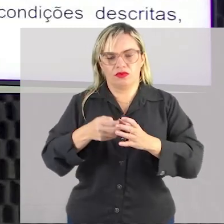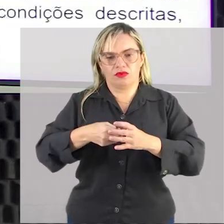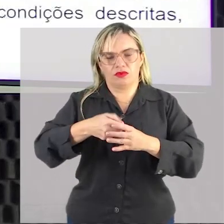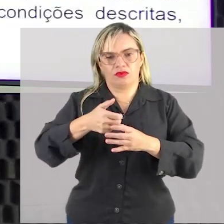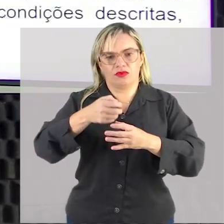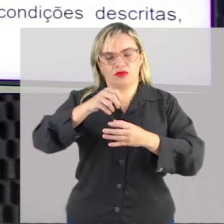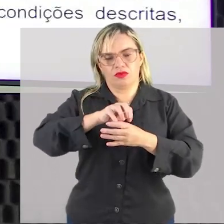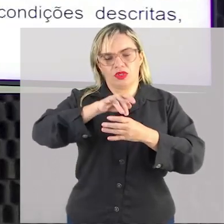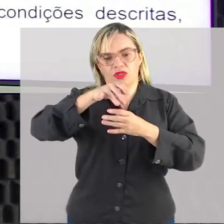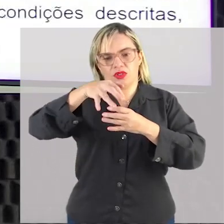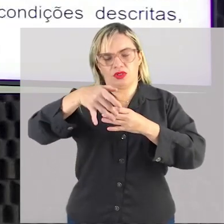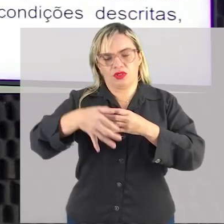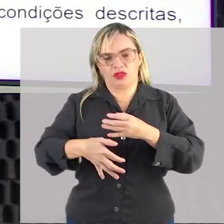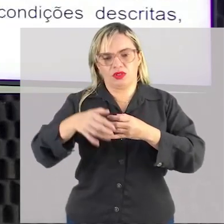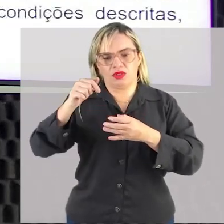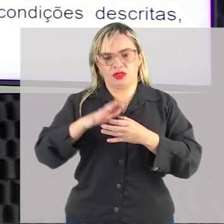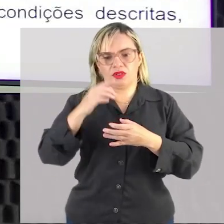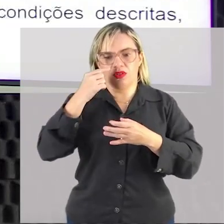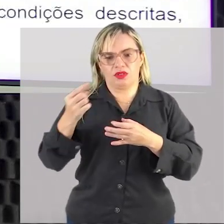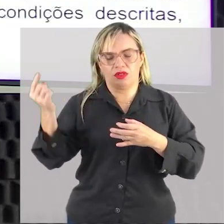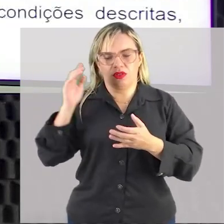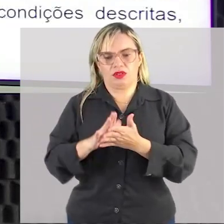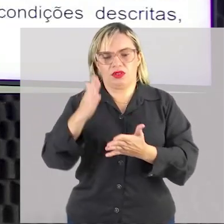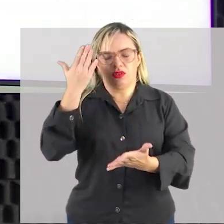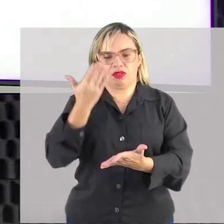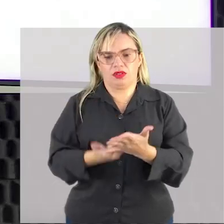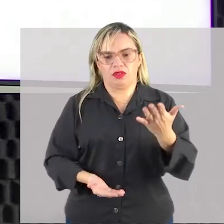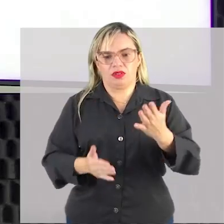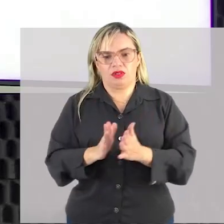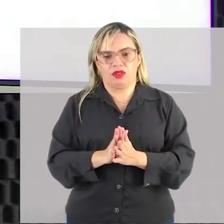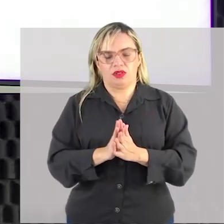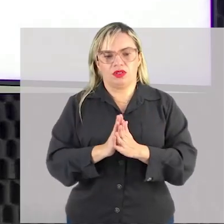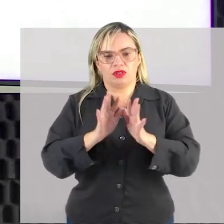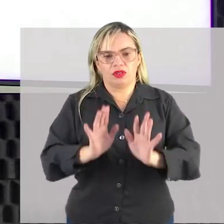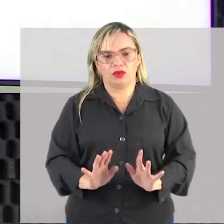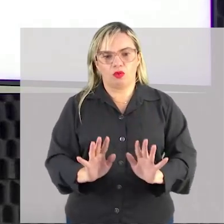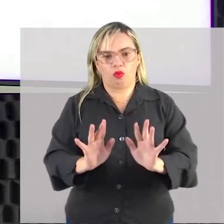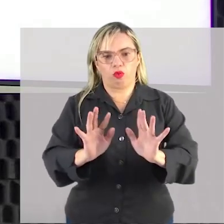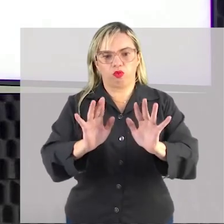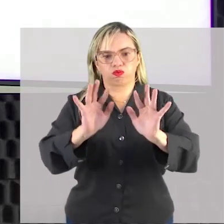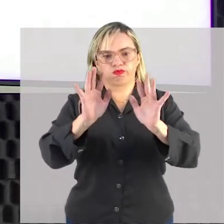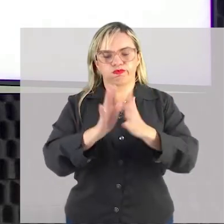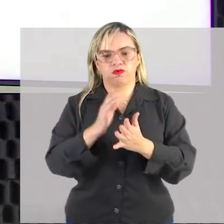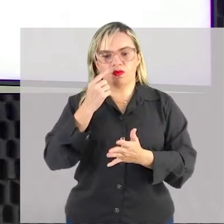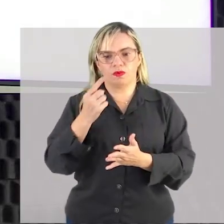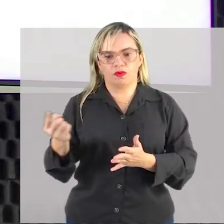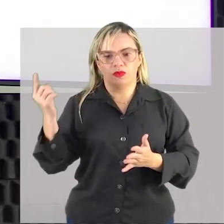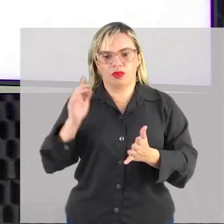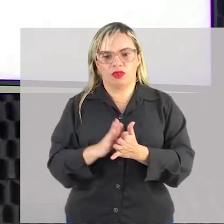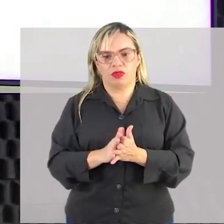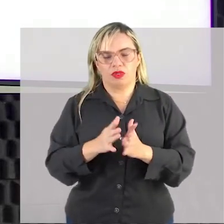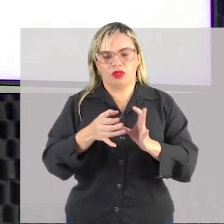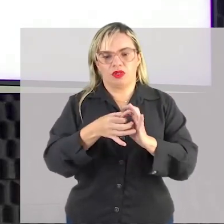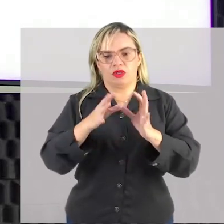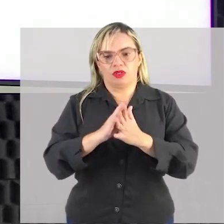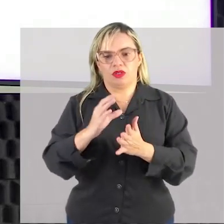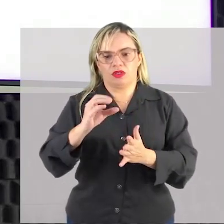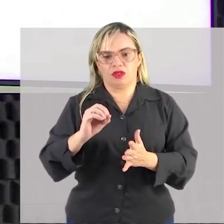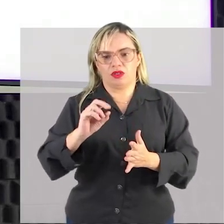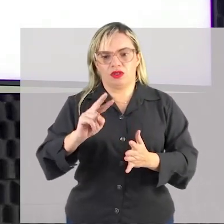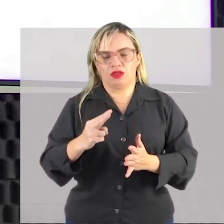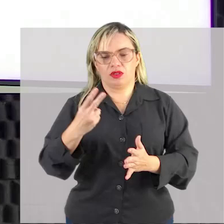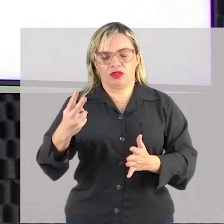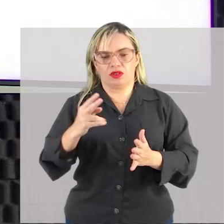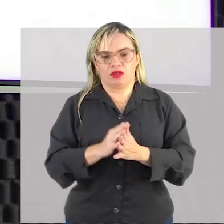Vazamento do refrigerante. Se vai vazar, vai perder o quê? Gás. Então, há uma liberação do CO2 para o